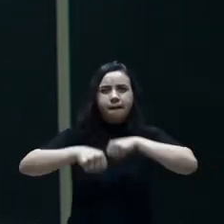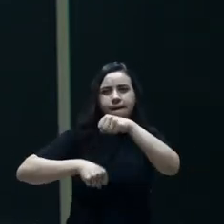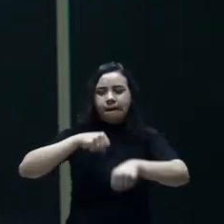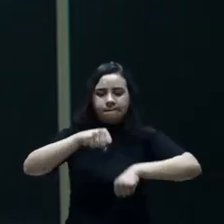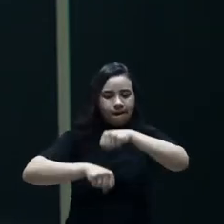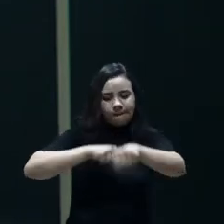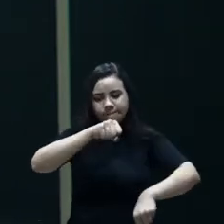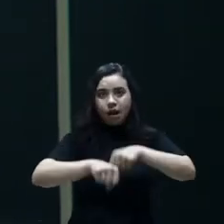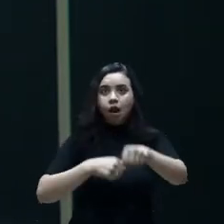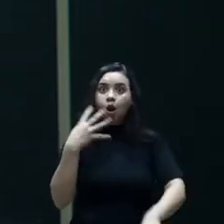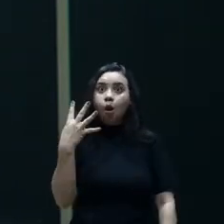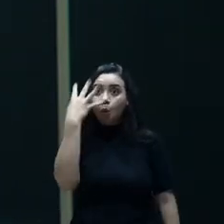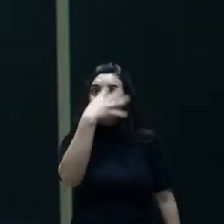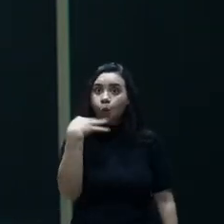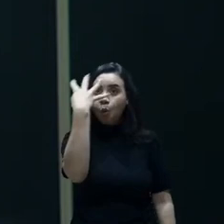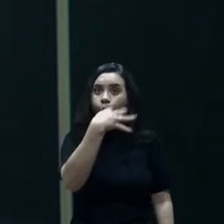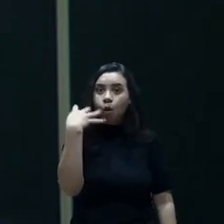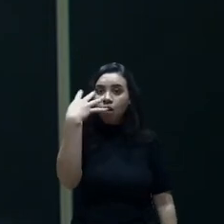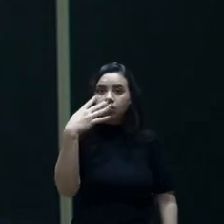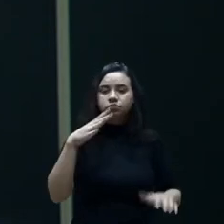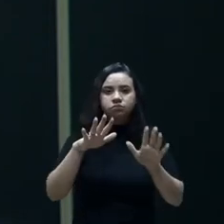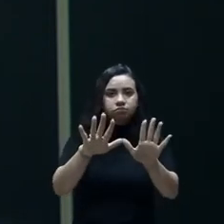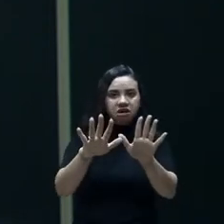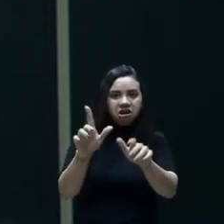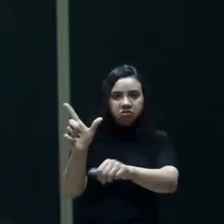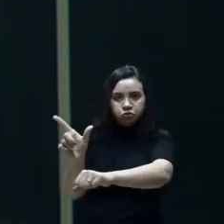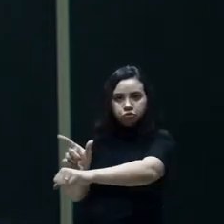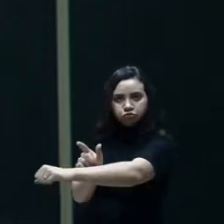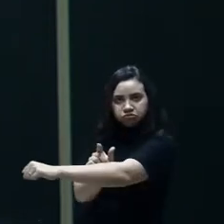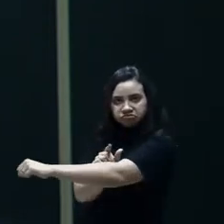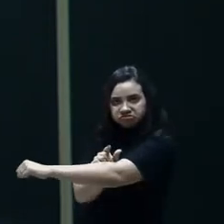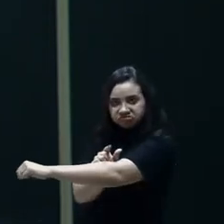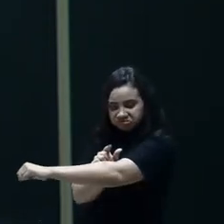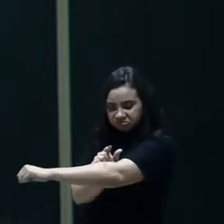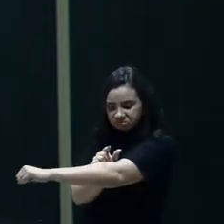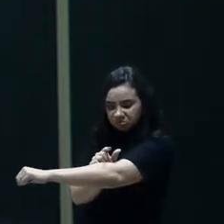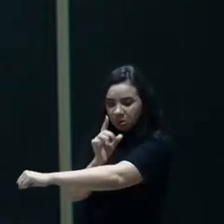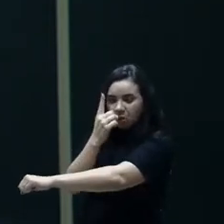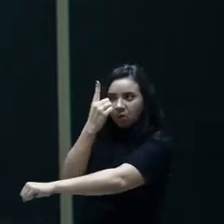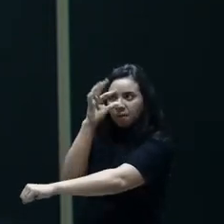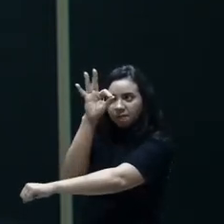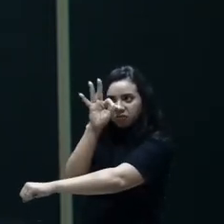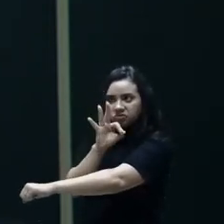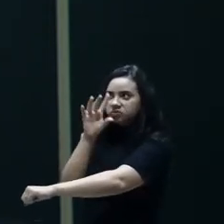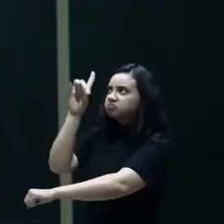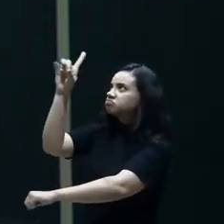tem 1% do dia, 14 minutos, para dedicar a palavra de Deus.